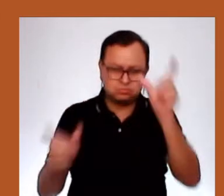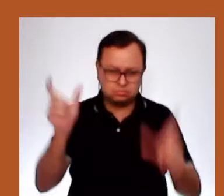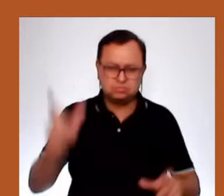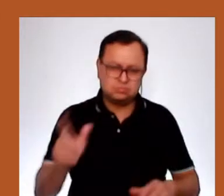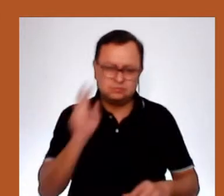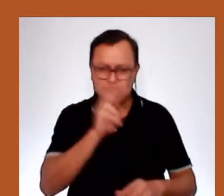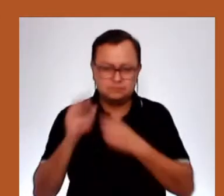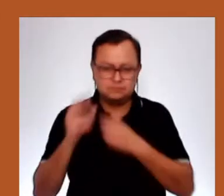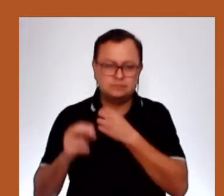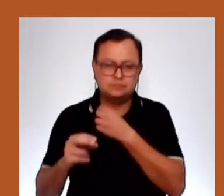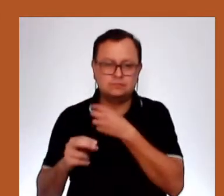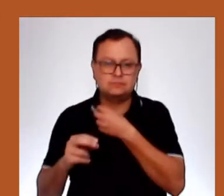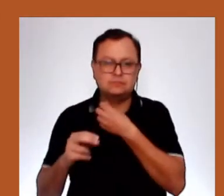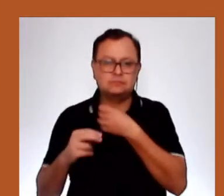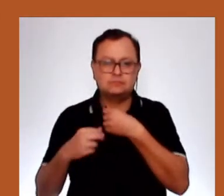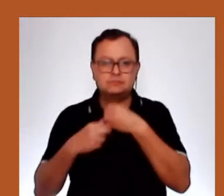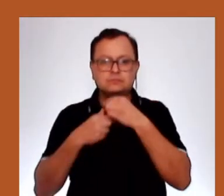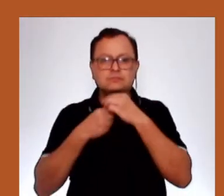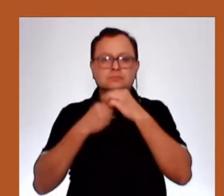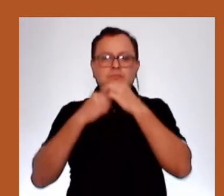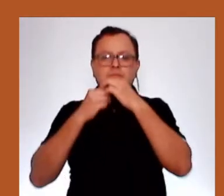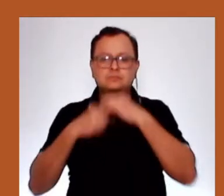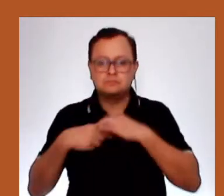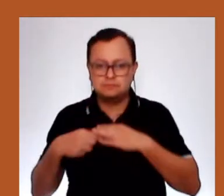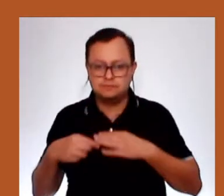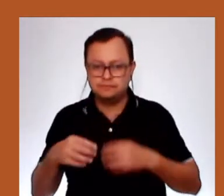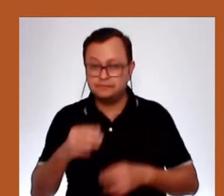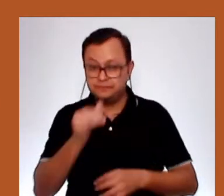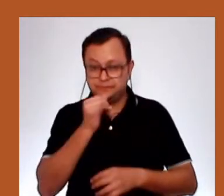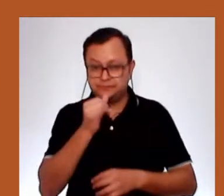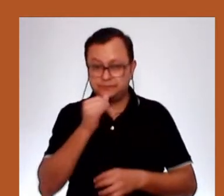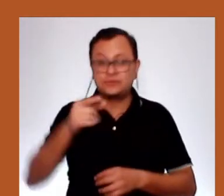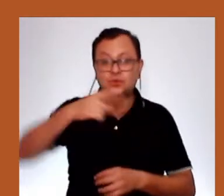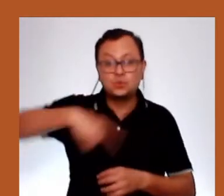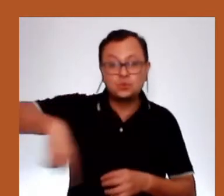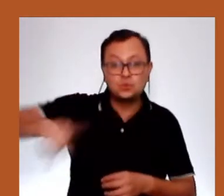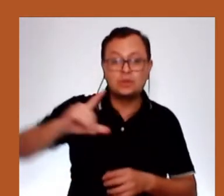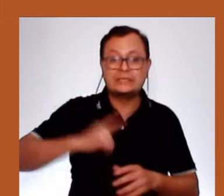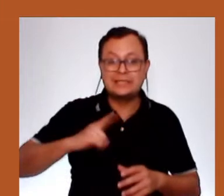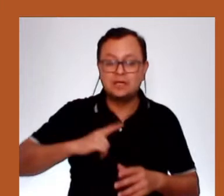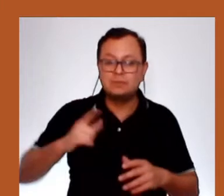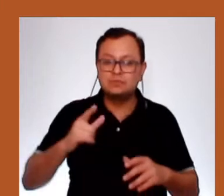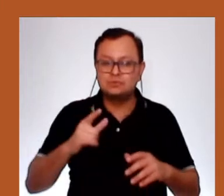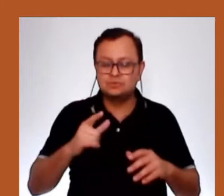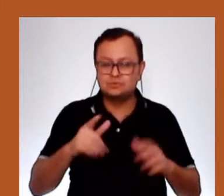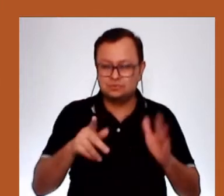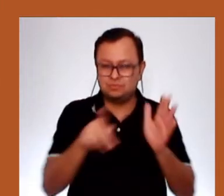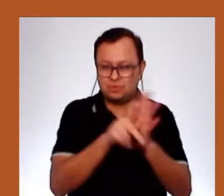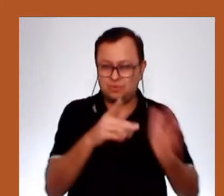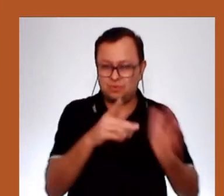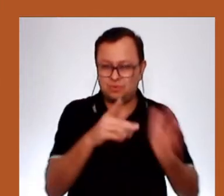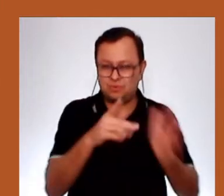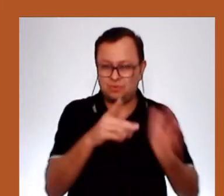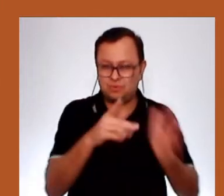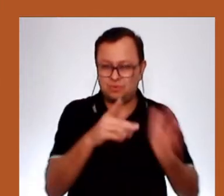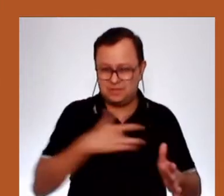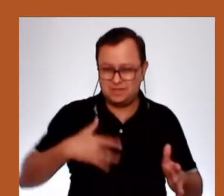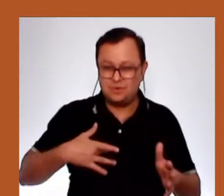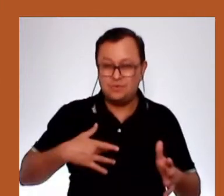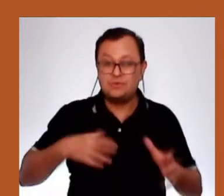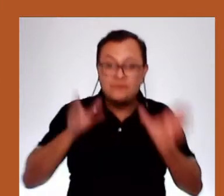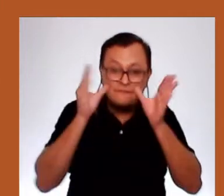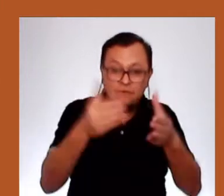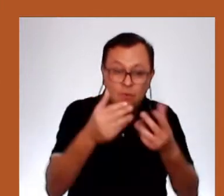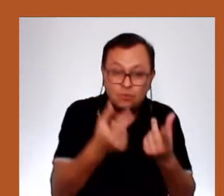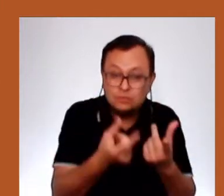coisas. Quando a gente tem um sistema que prioriza na área de saúde o ganho financeiro em vez da manutenção